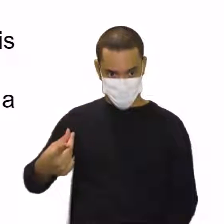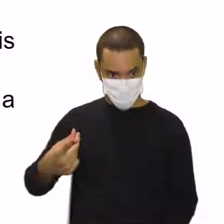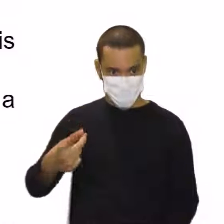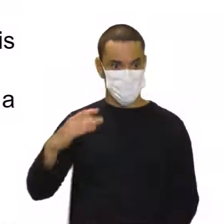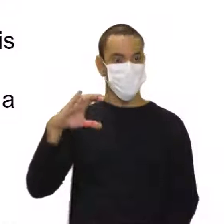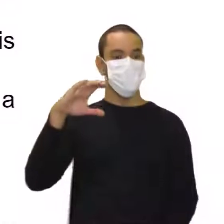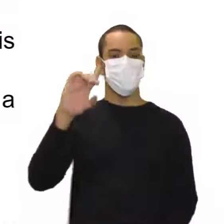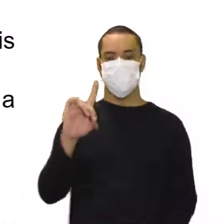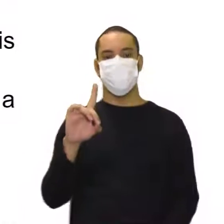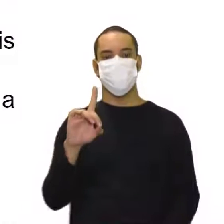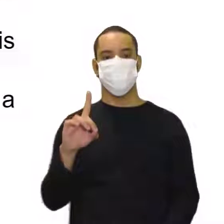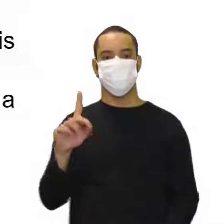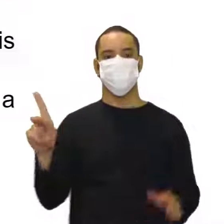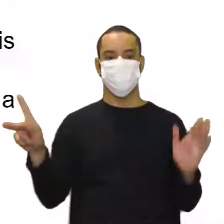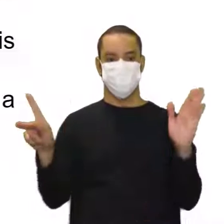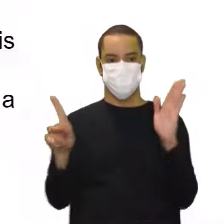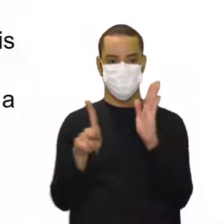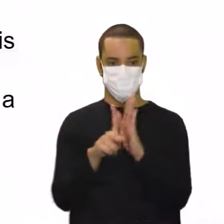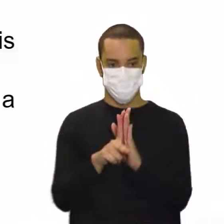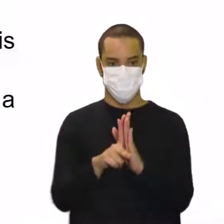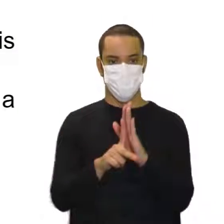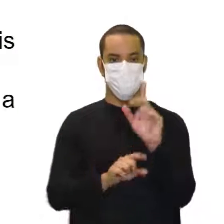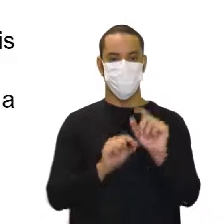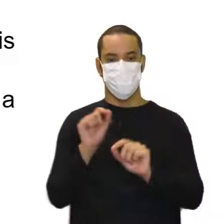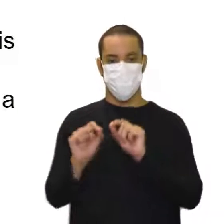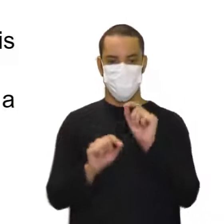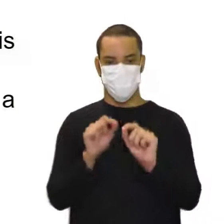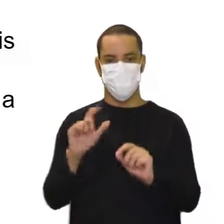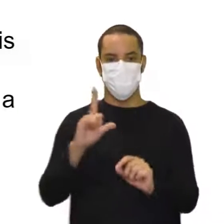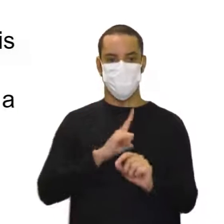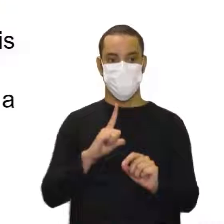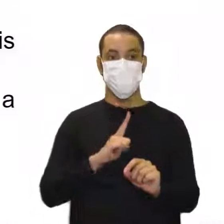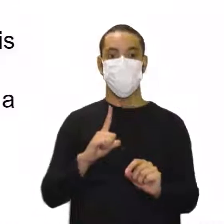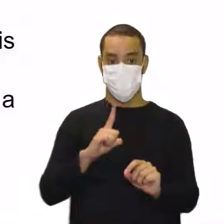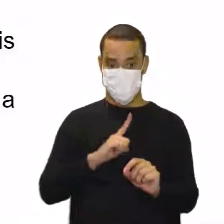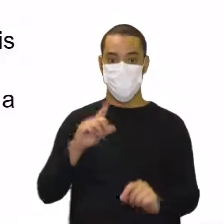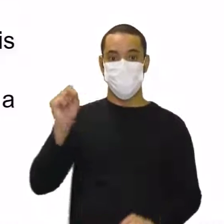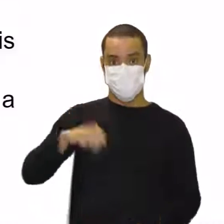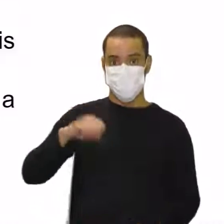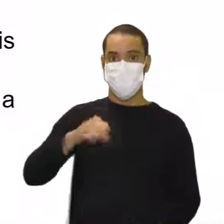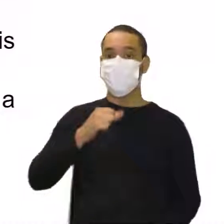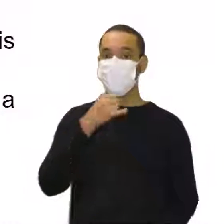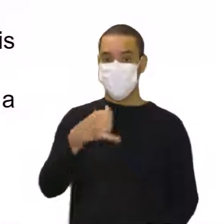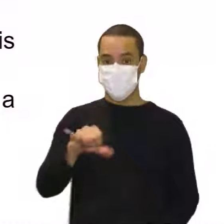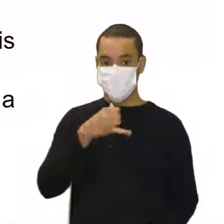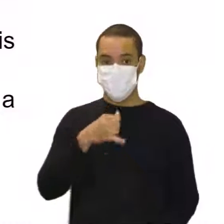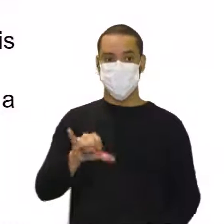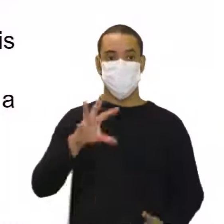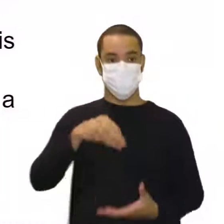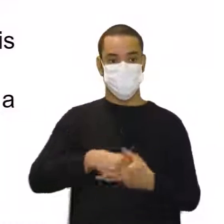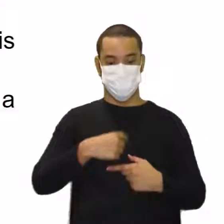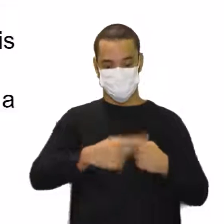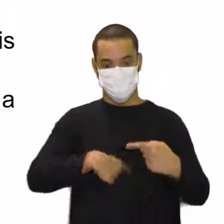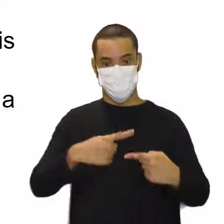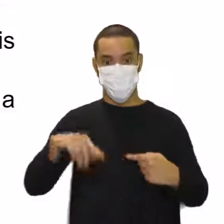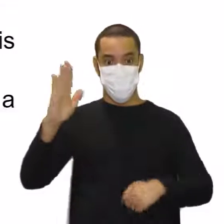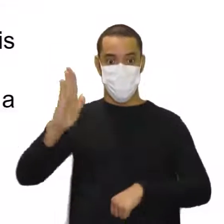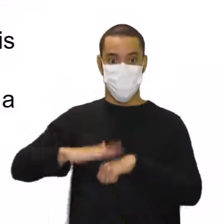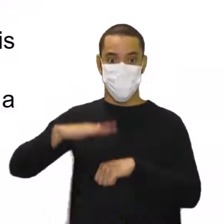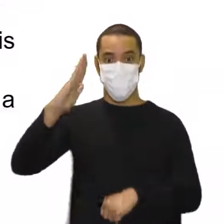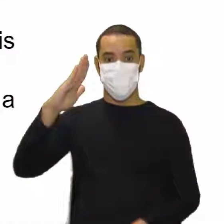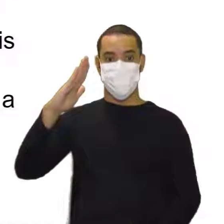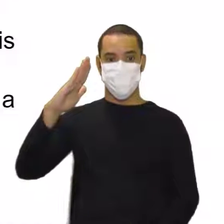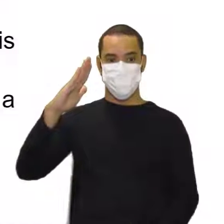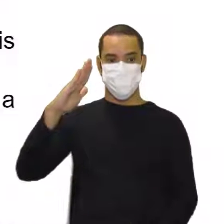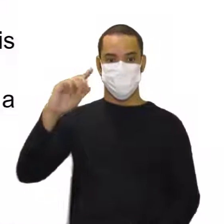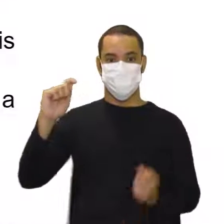D, induz corrente elétrica na bobina mais intensa que o captador, que